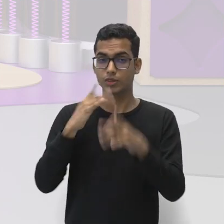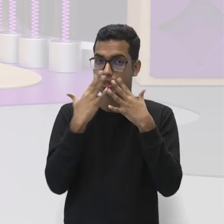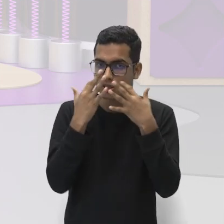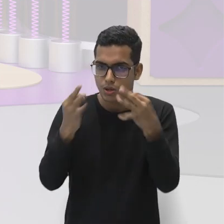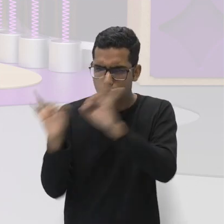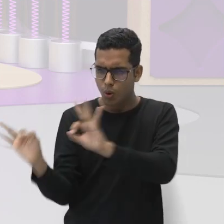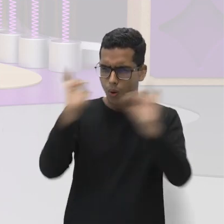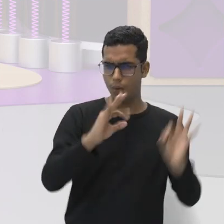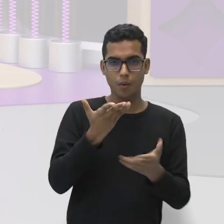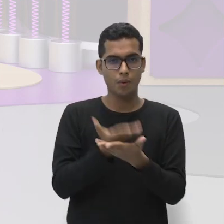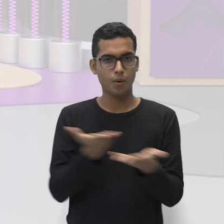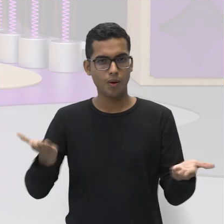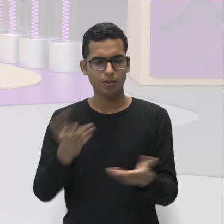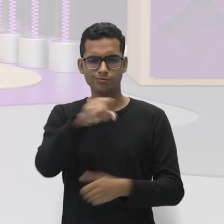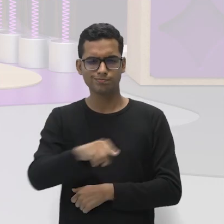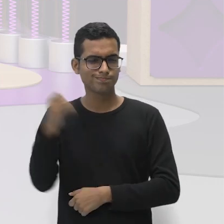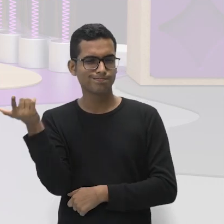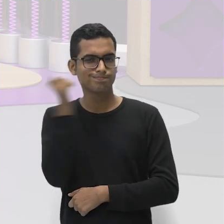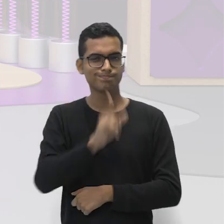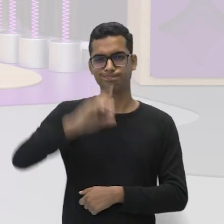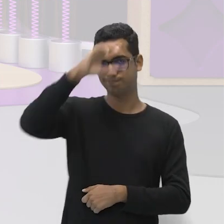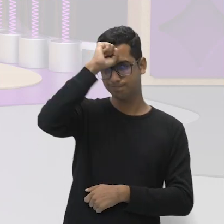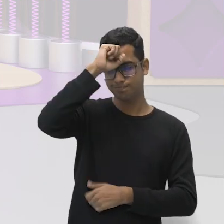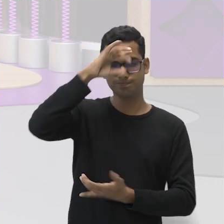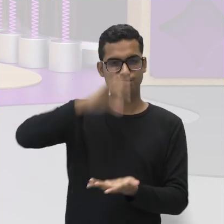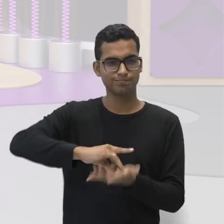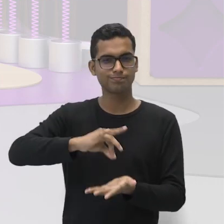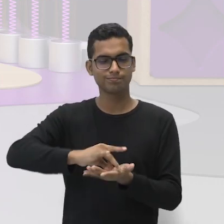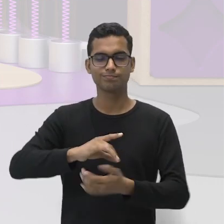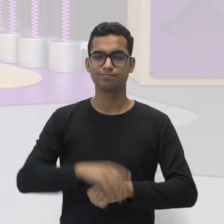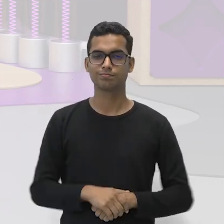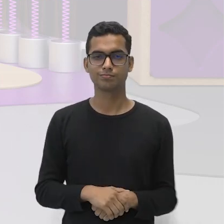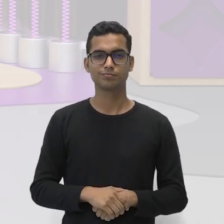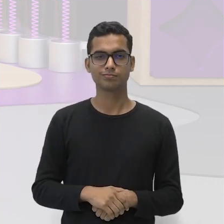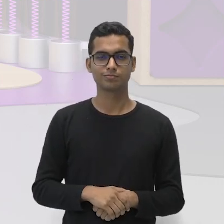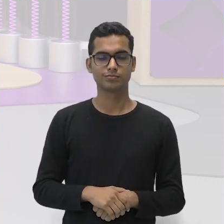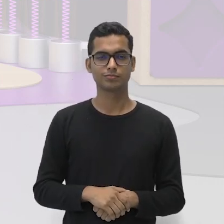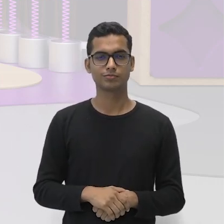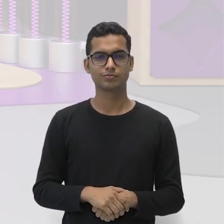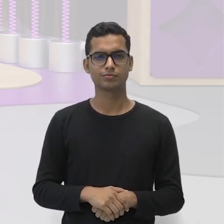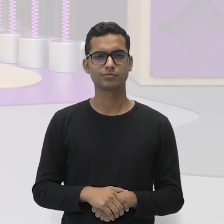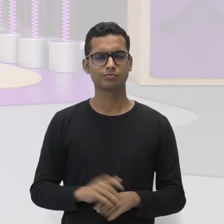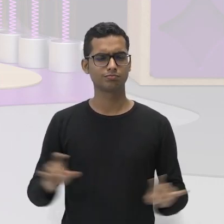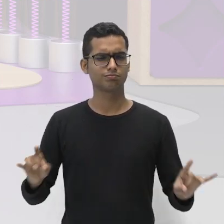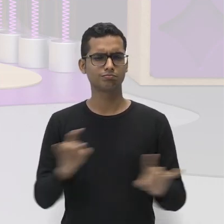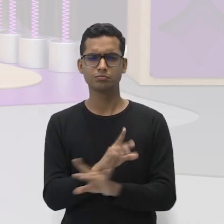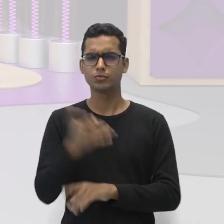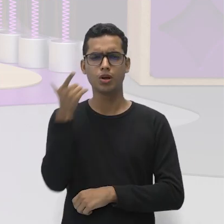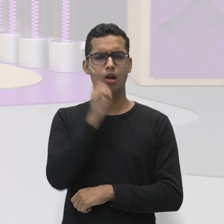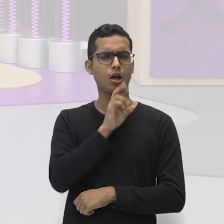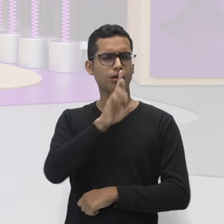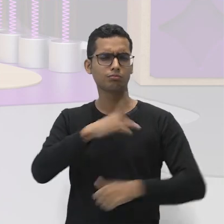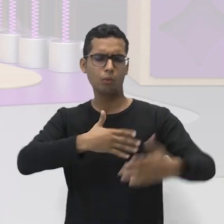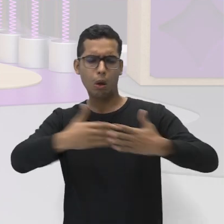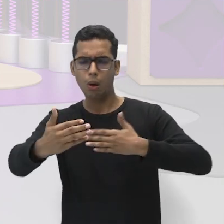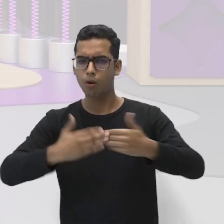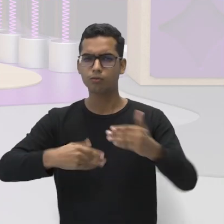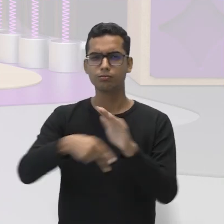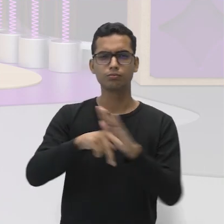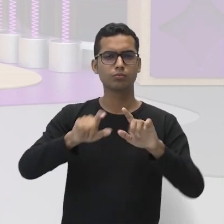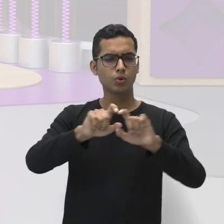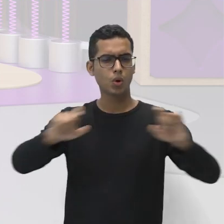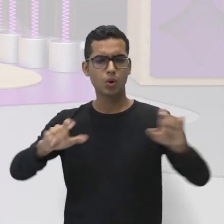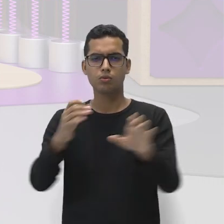aula aí, ó, aqui comigo, que você vai terminar essa aula pronto, né, resolvendo qualquer divisão de frações.